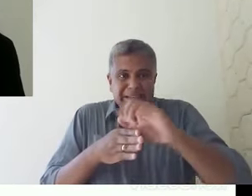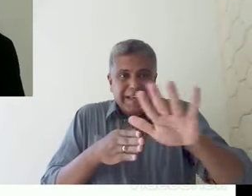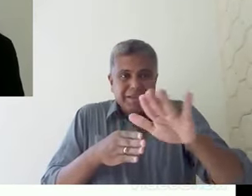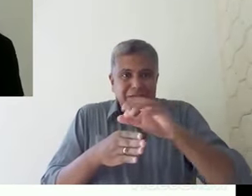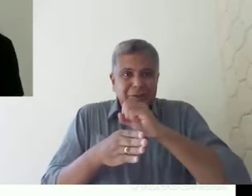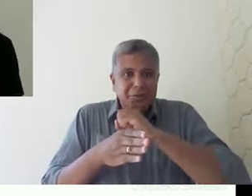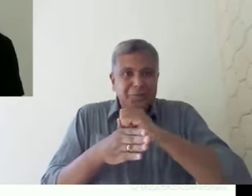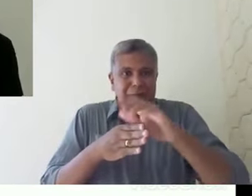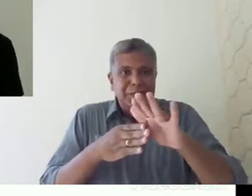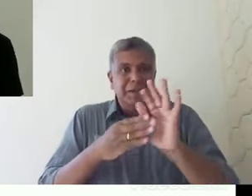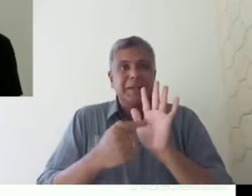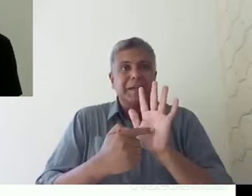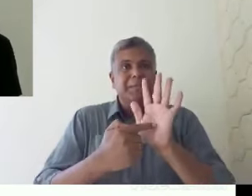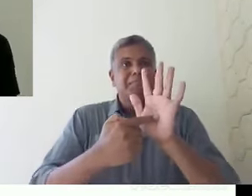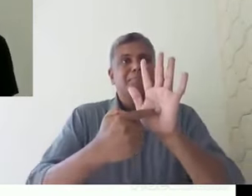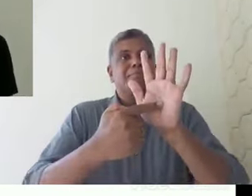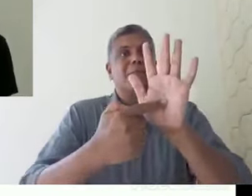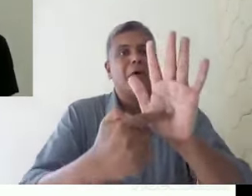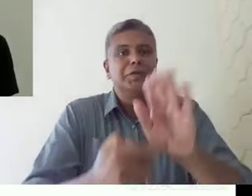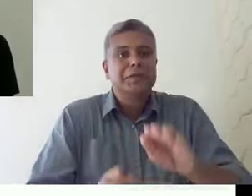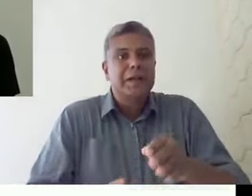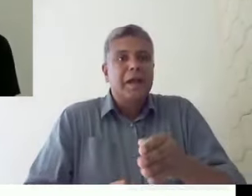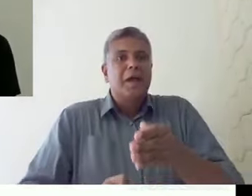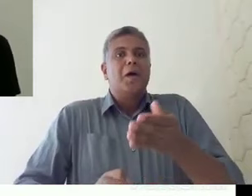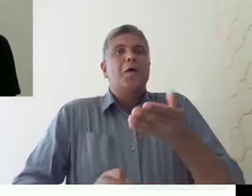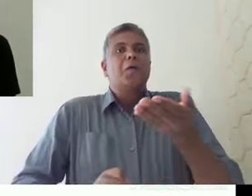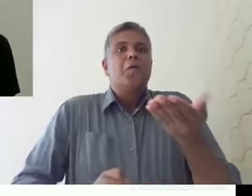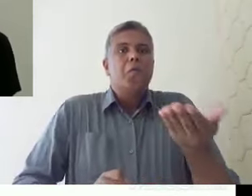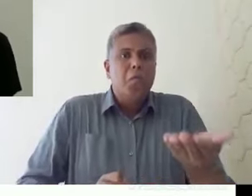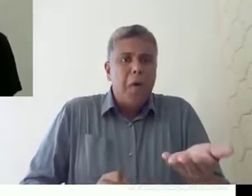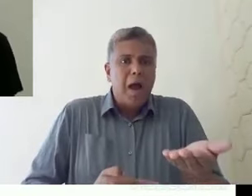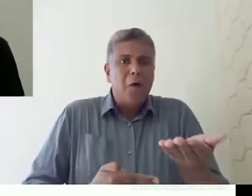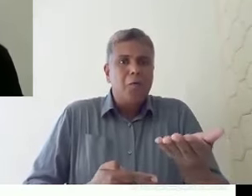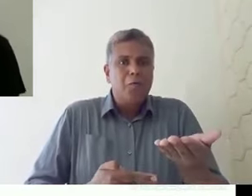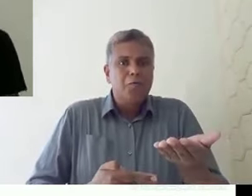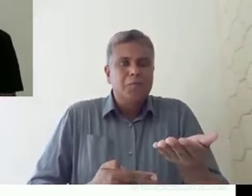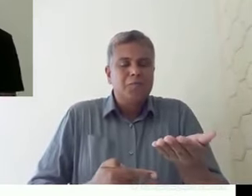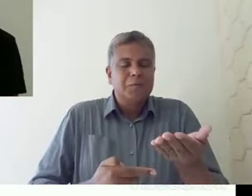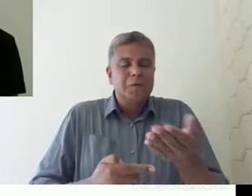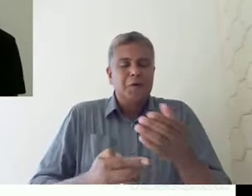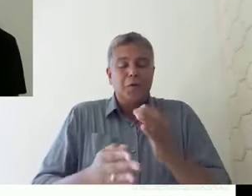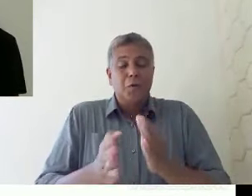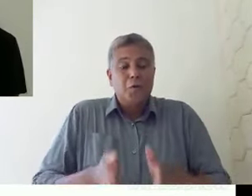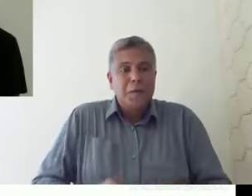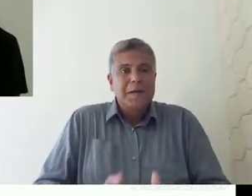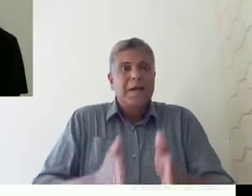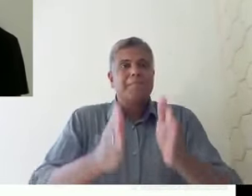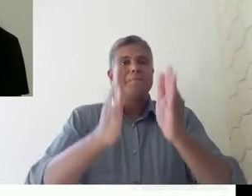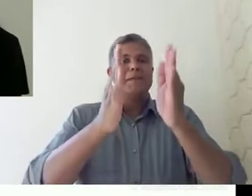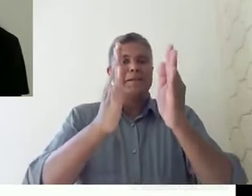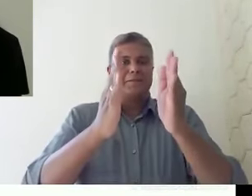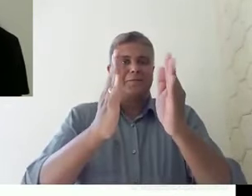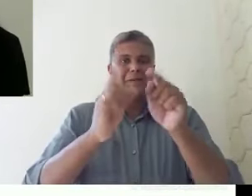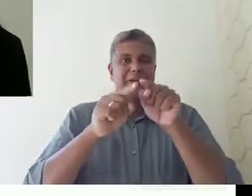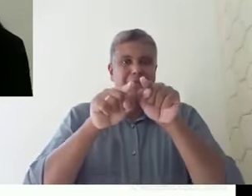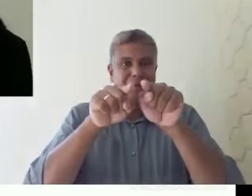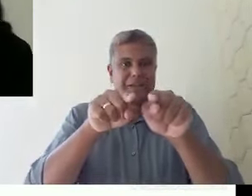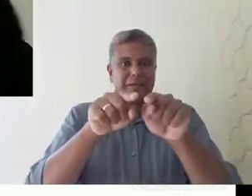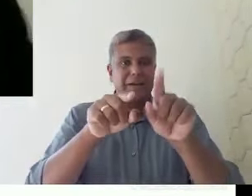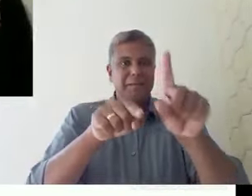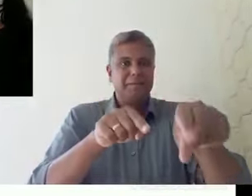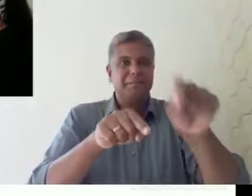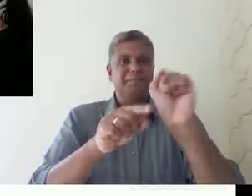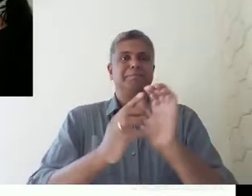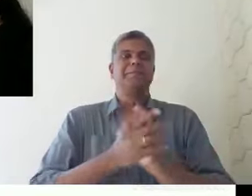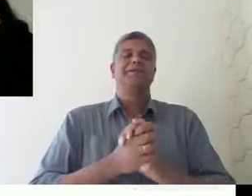o que determina justamente para qual caminho, determina qual é a orientação dessa grandeza.